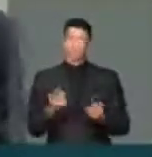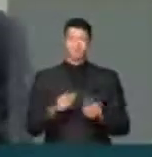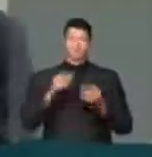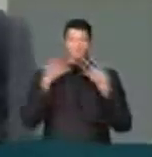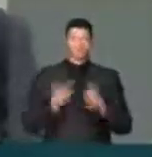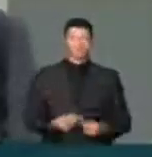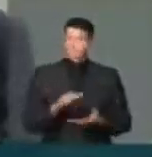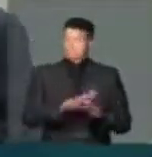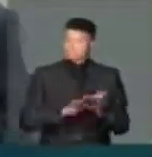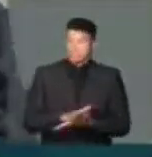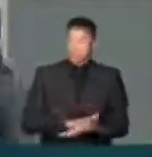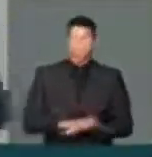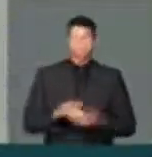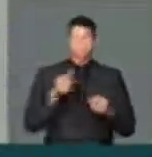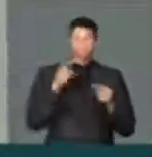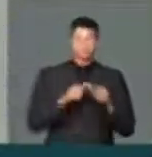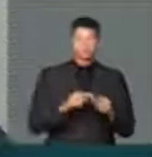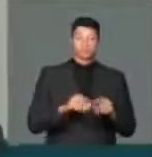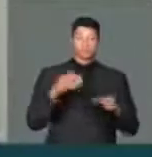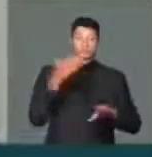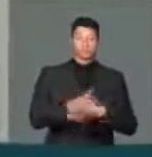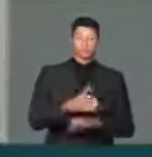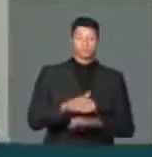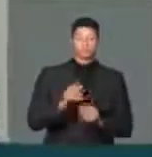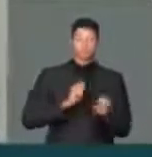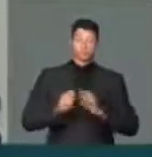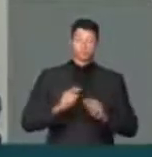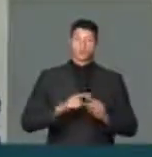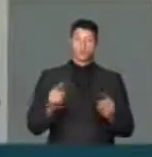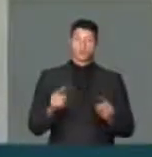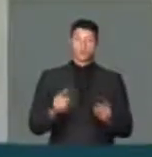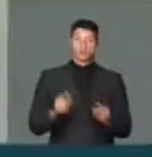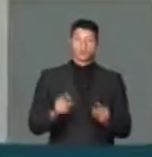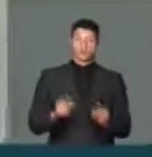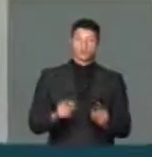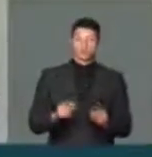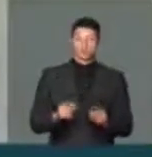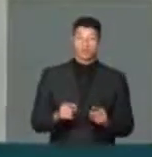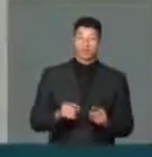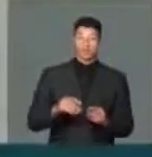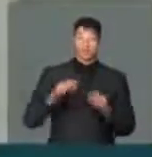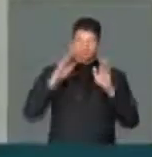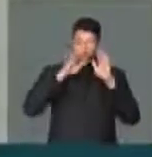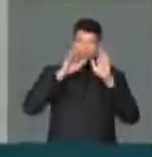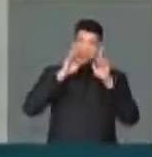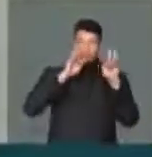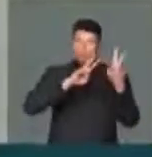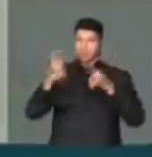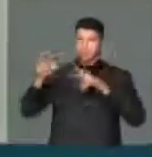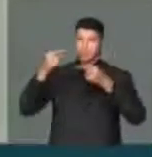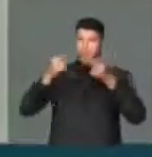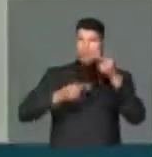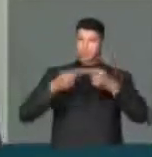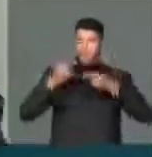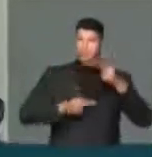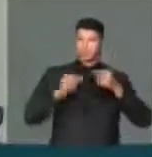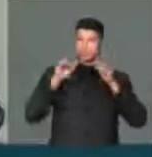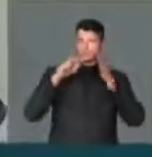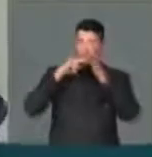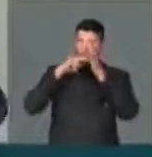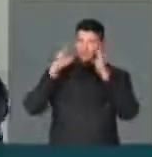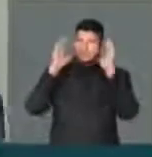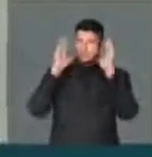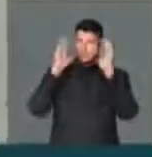em relação à intervenção do Estado na economia. Mas o panorama político está tão enrijecido